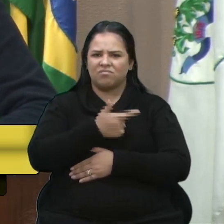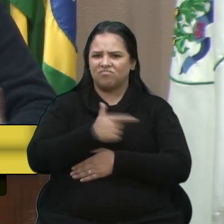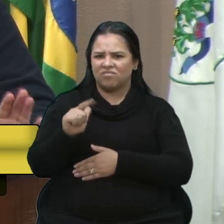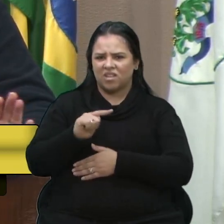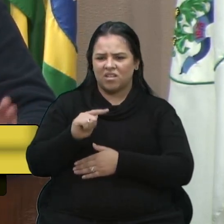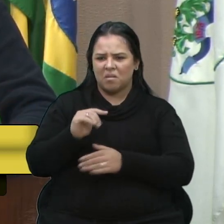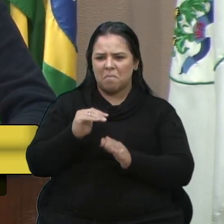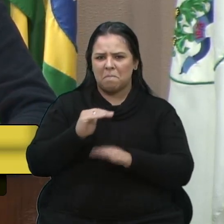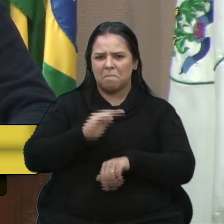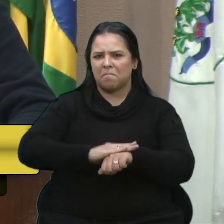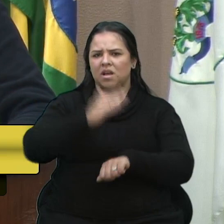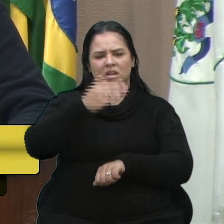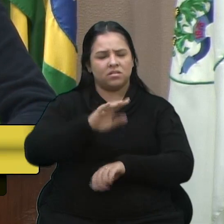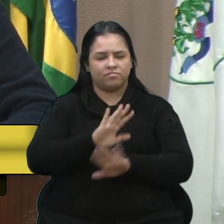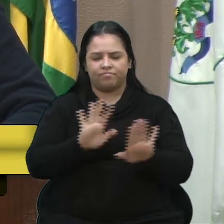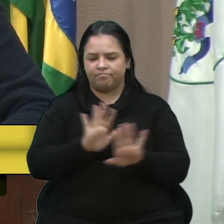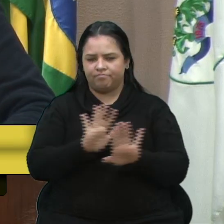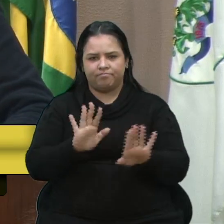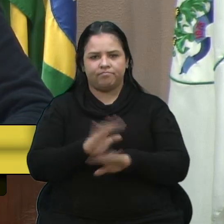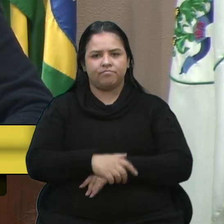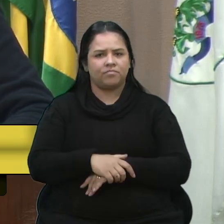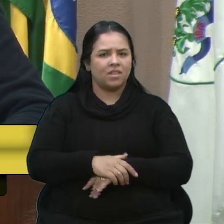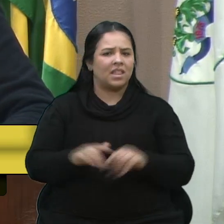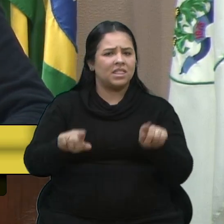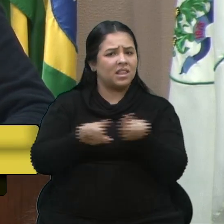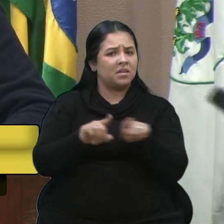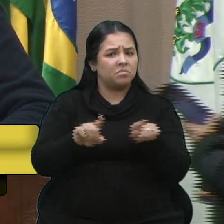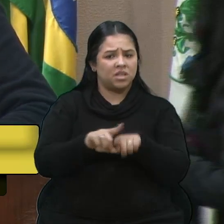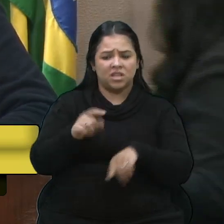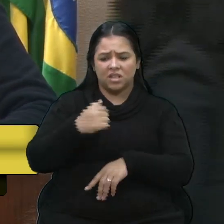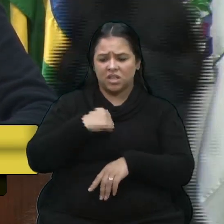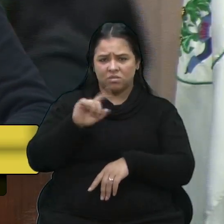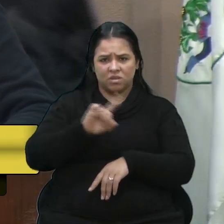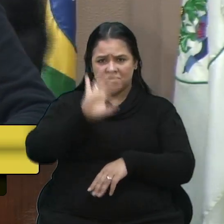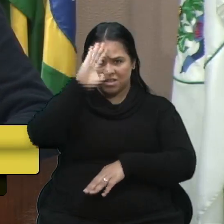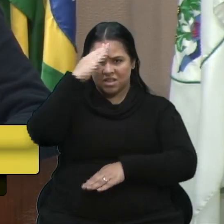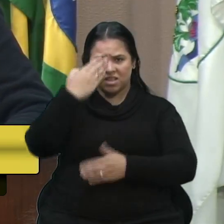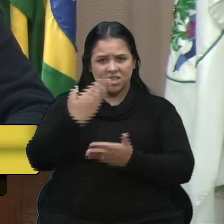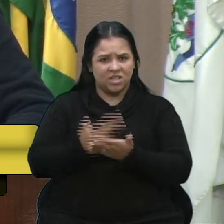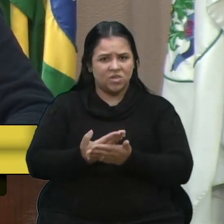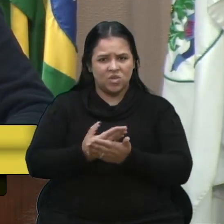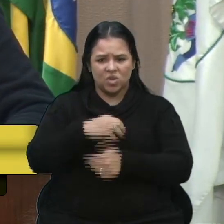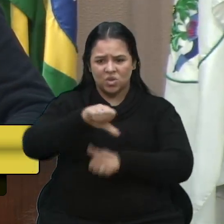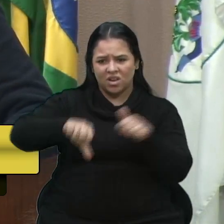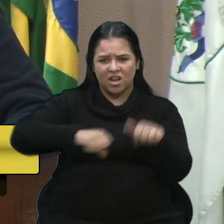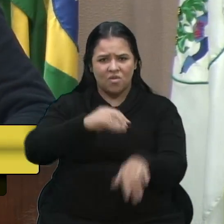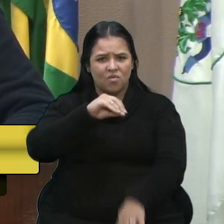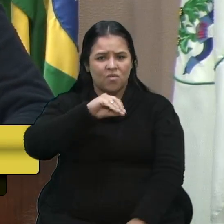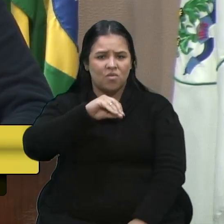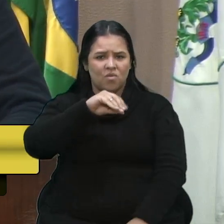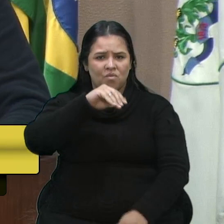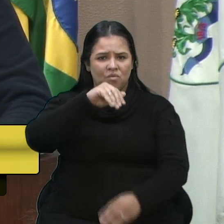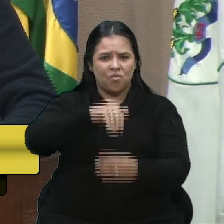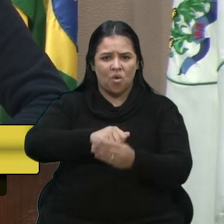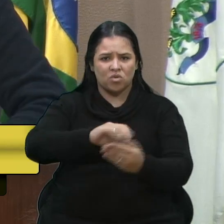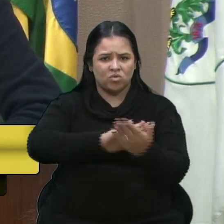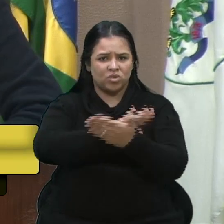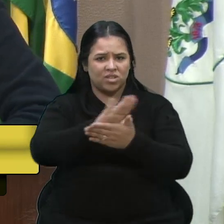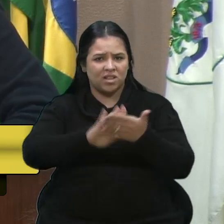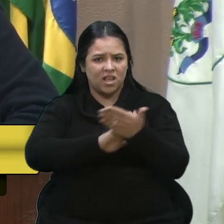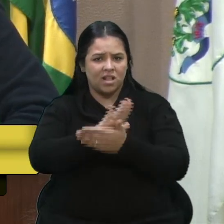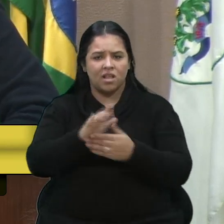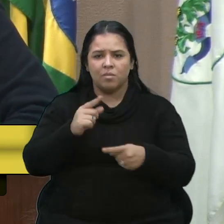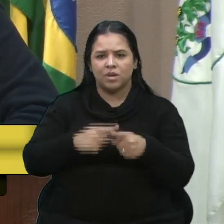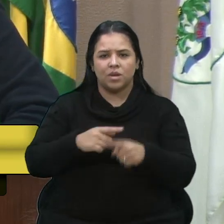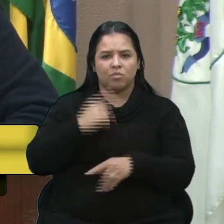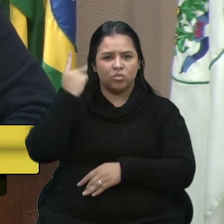não é nada desse sentido. Também não acho que quero mudar o voto de ninguém. Normalmente o político